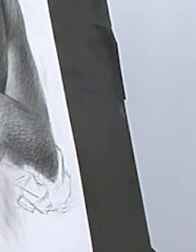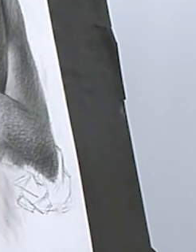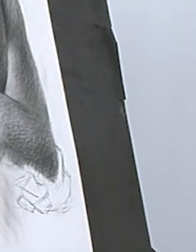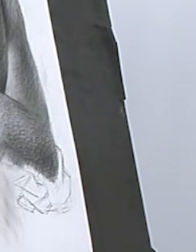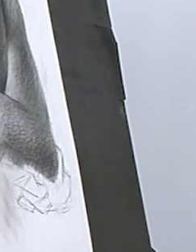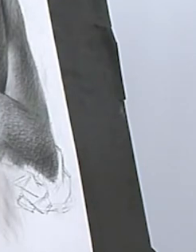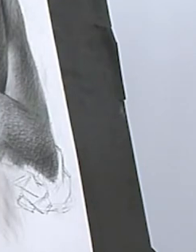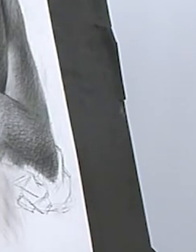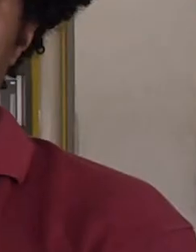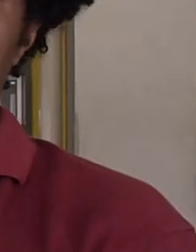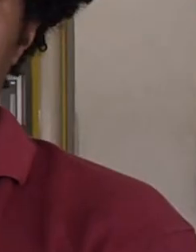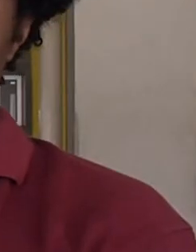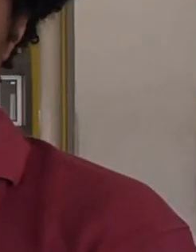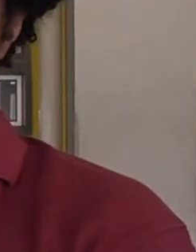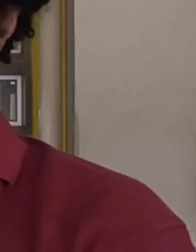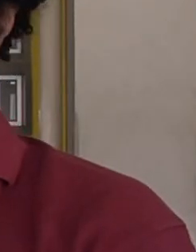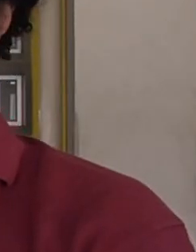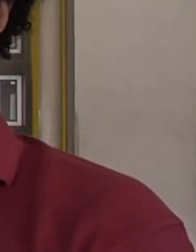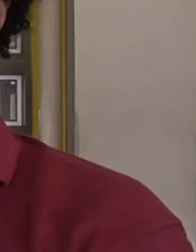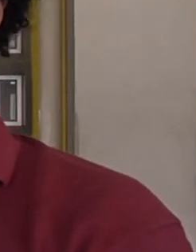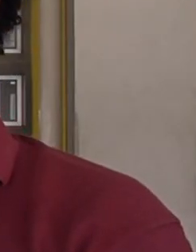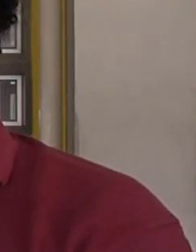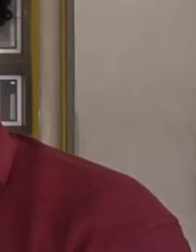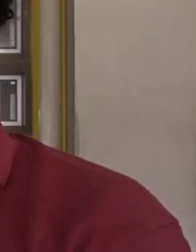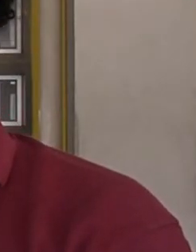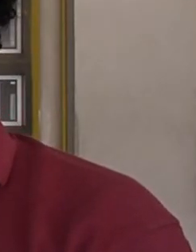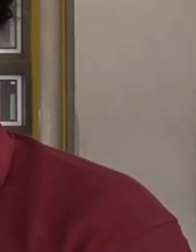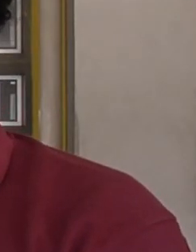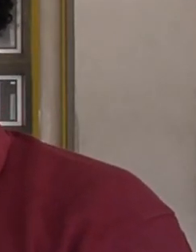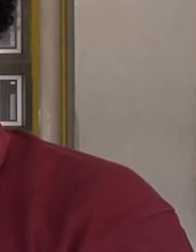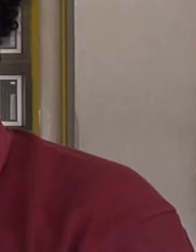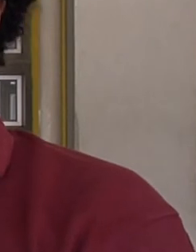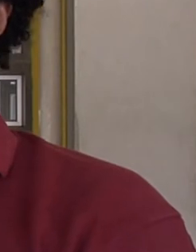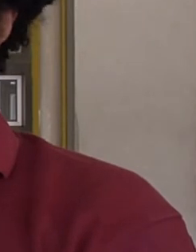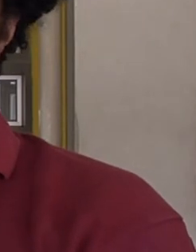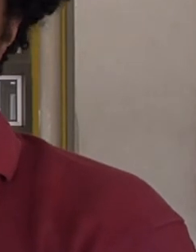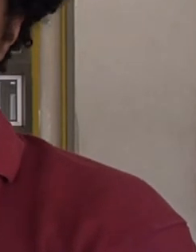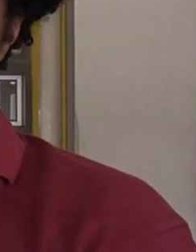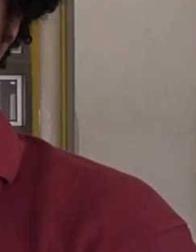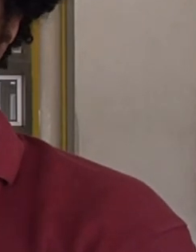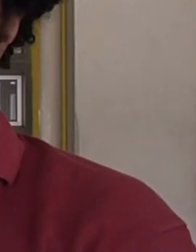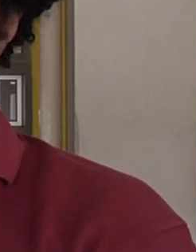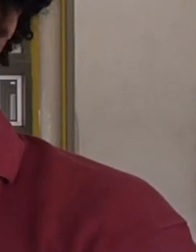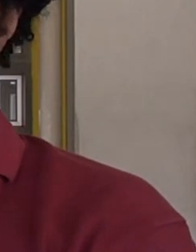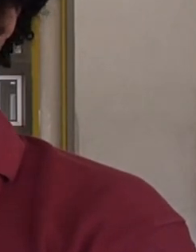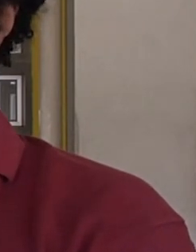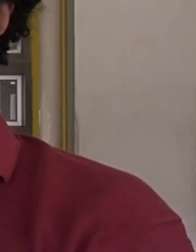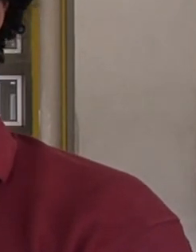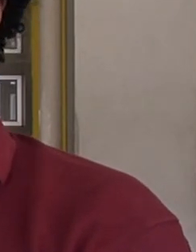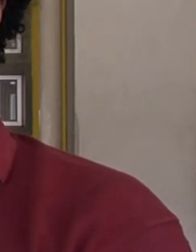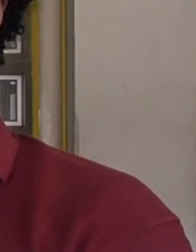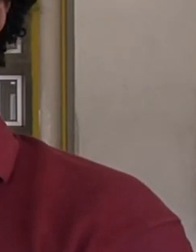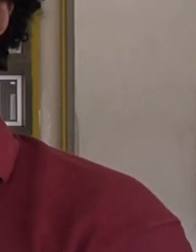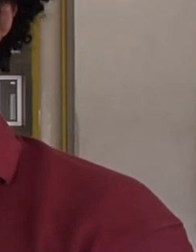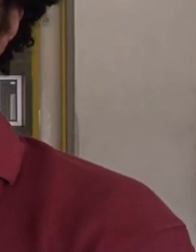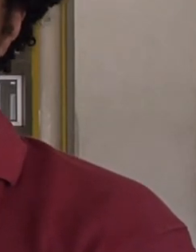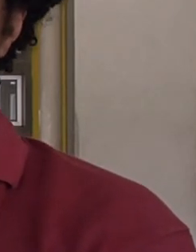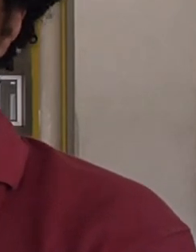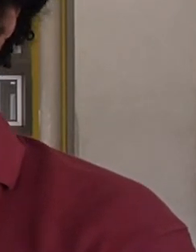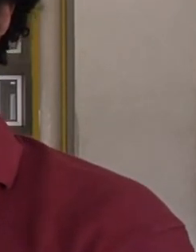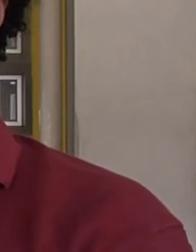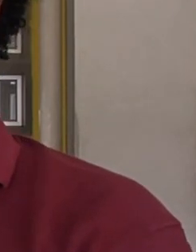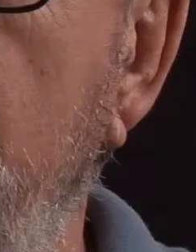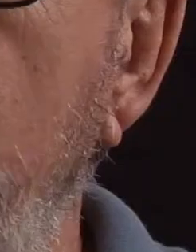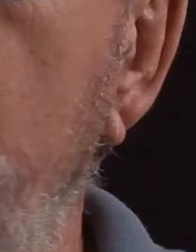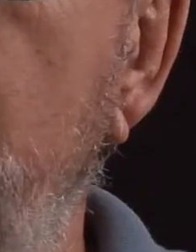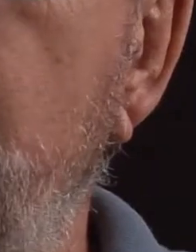gosto de fazer, no que eu sei fazer, que é pintura, desenho. Então, juntou as coisas que estavam faltando assim, para mim. E